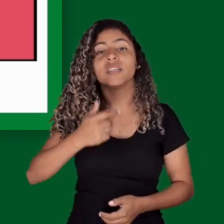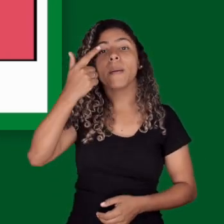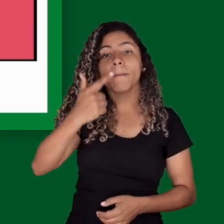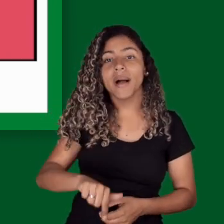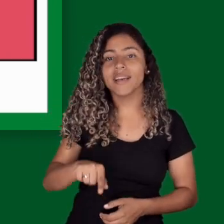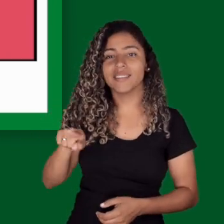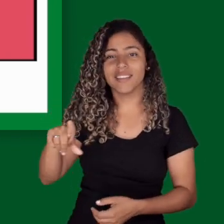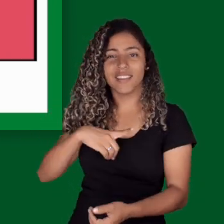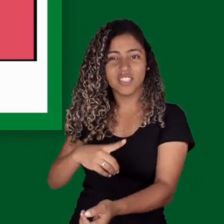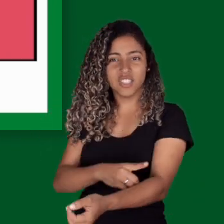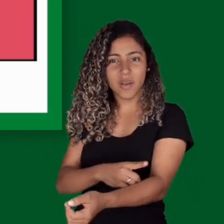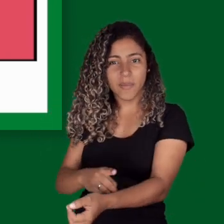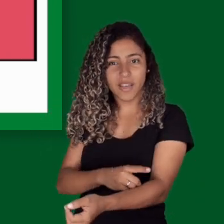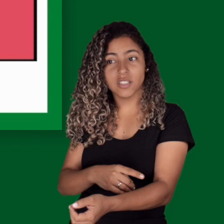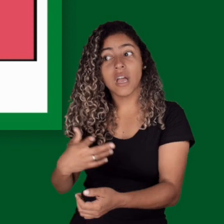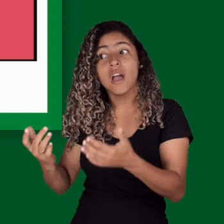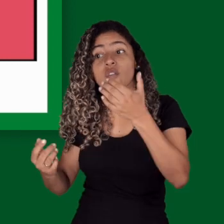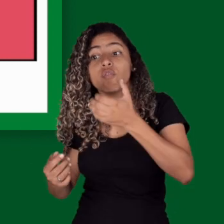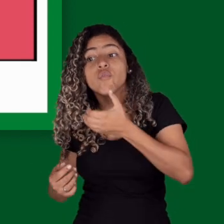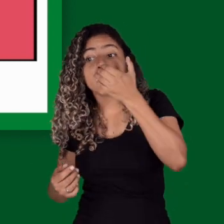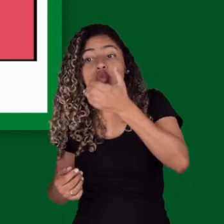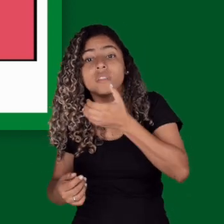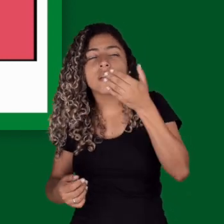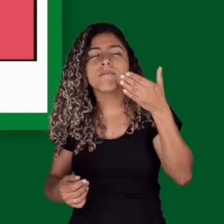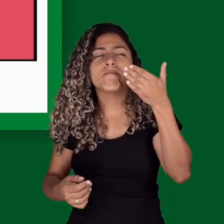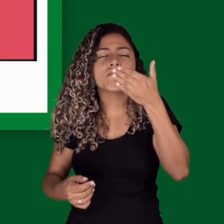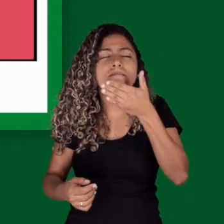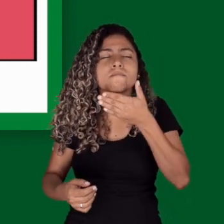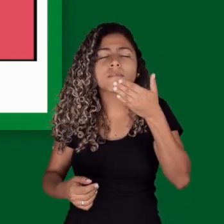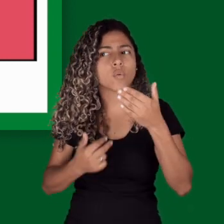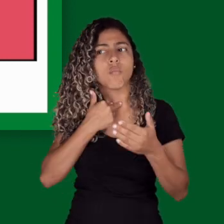As pessoas com diabetes não podem comer frutas muito